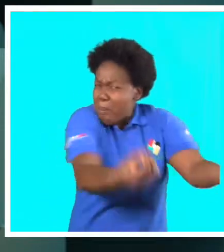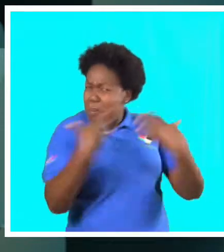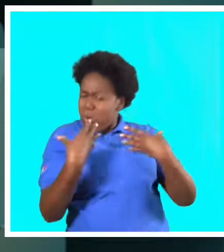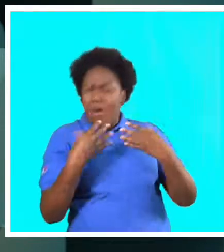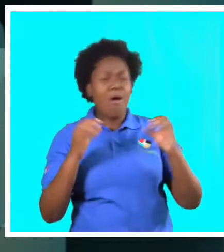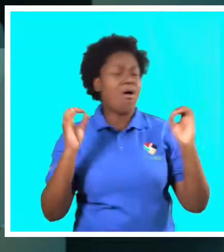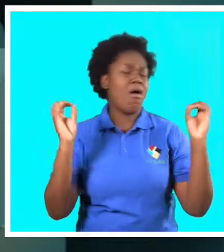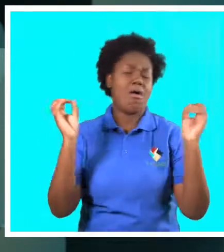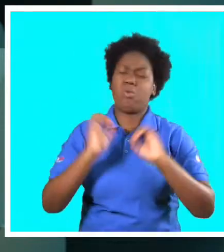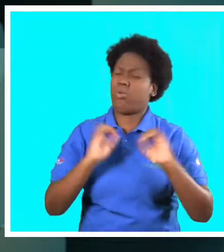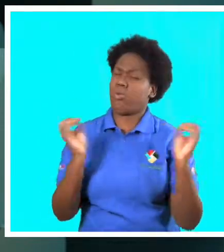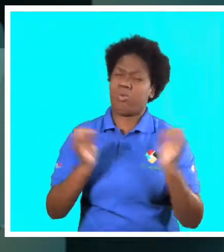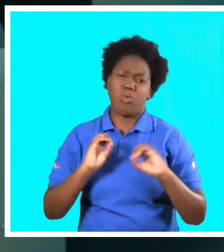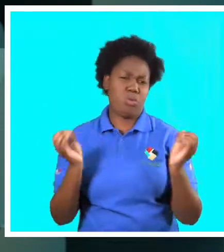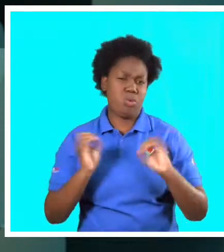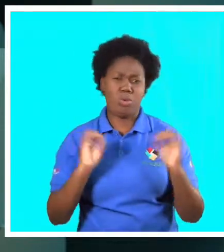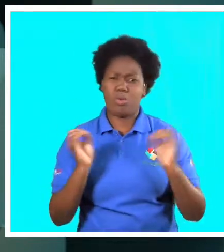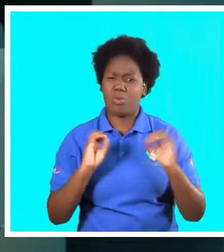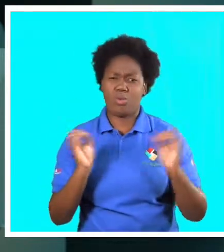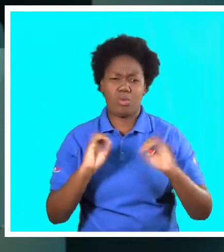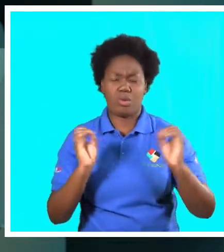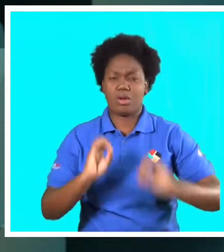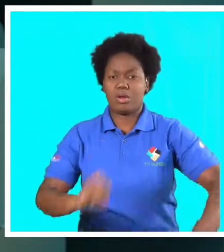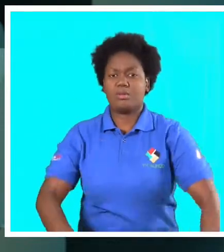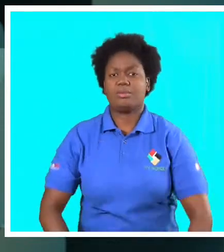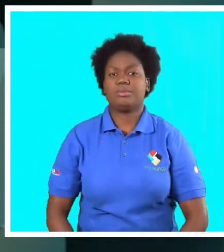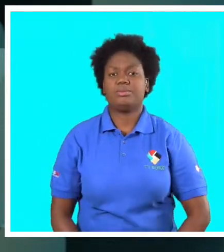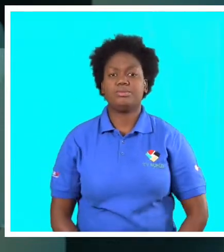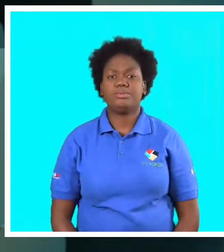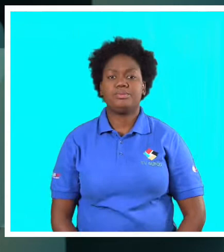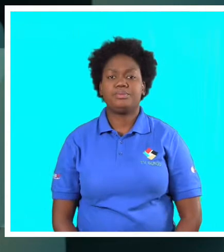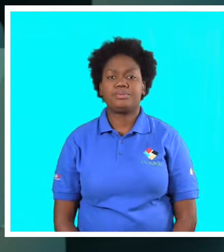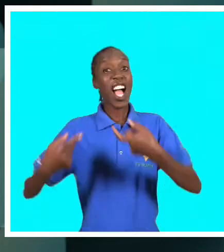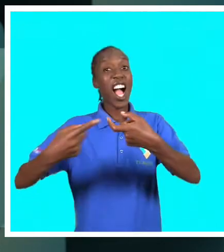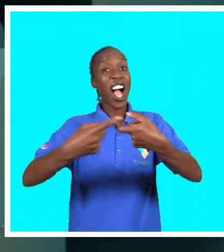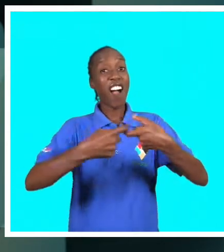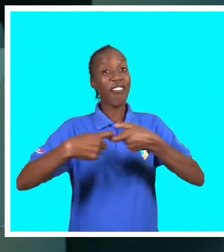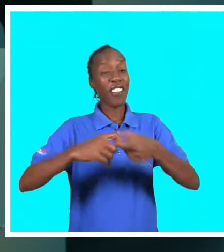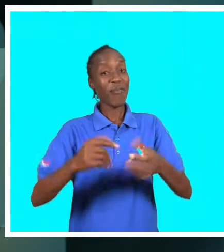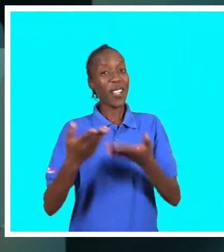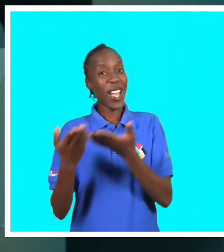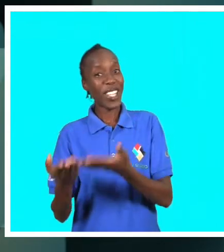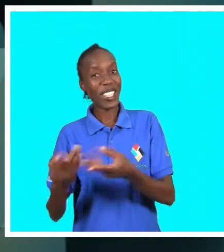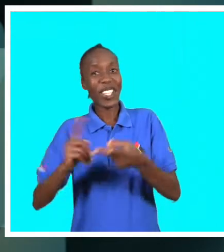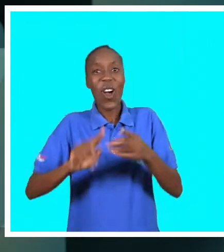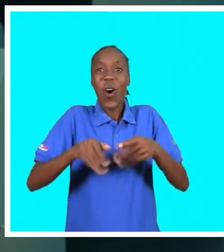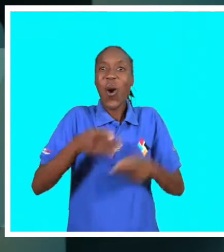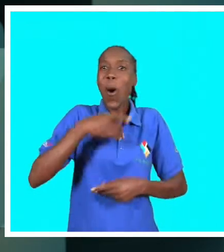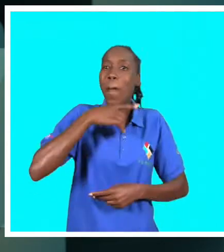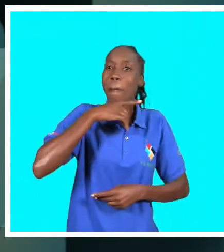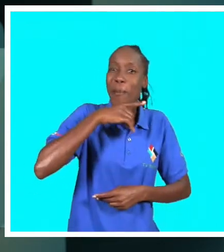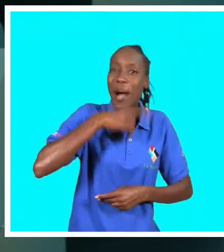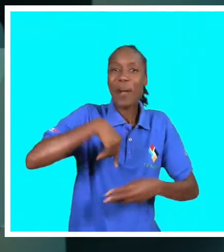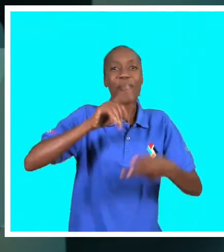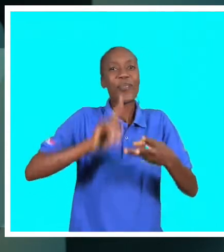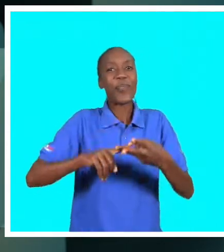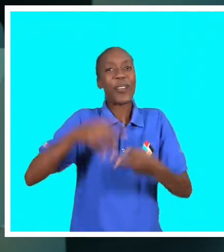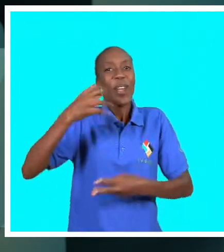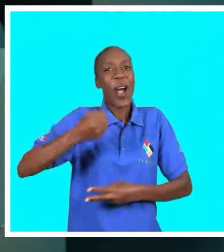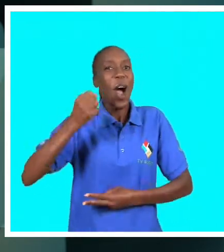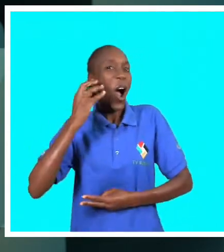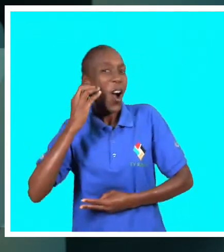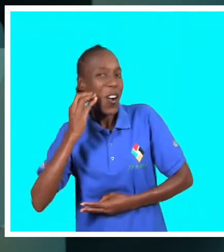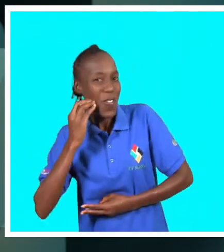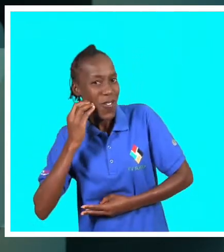em vários fatores. Um deles é o familiar. Um familiar, o pai,